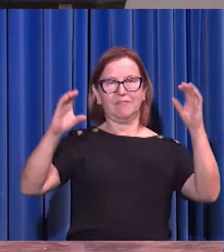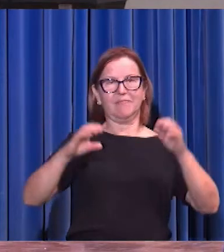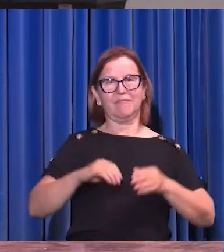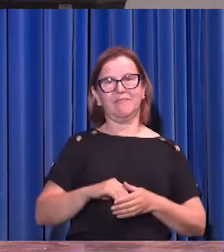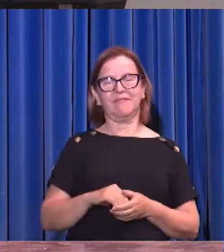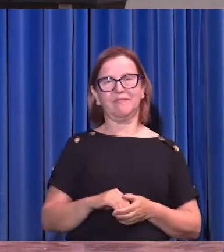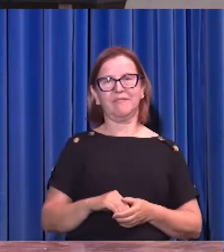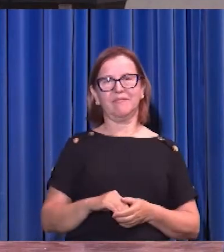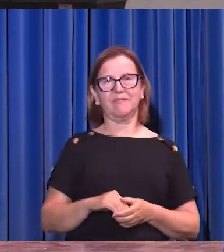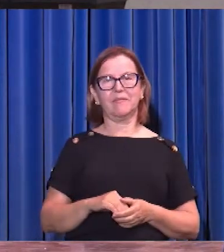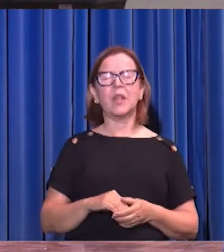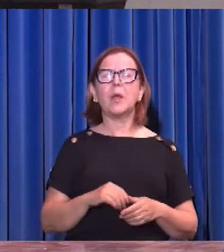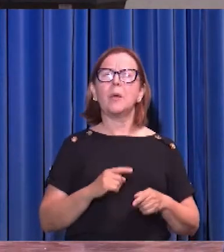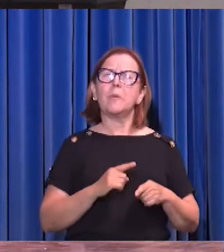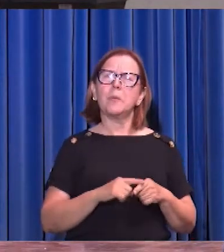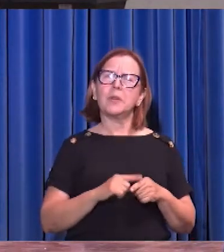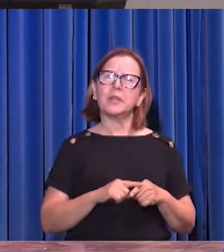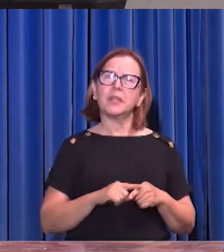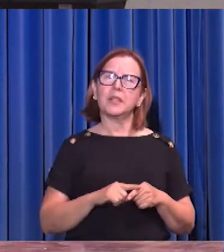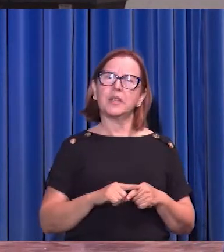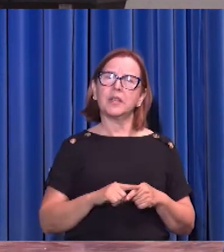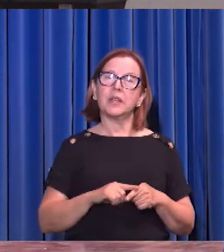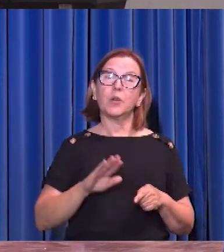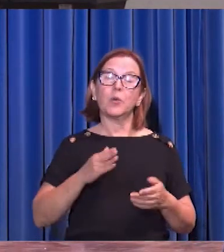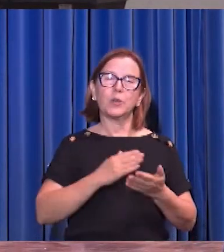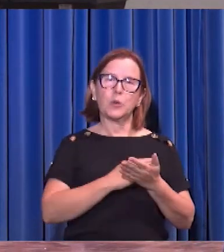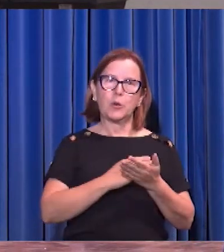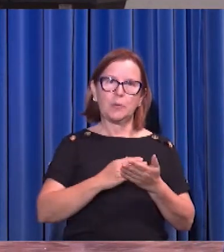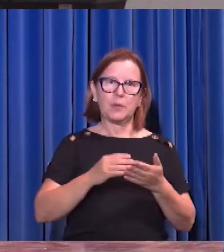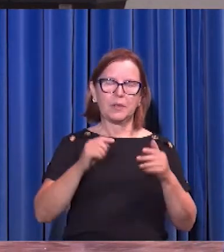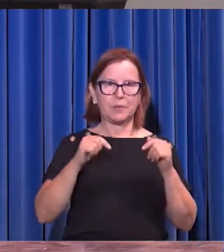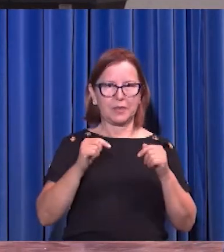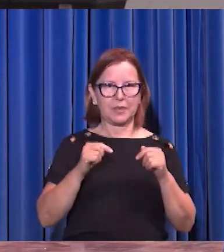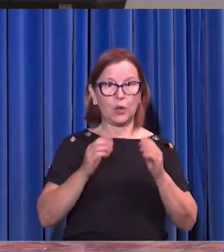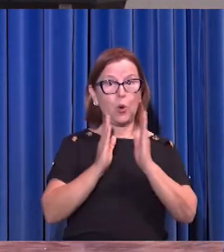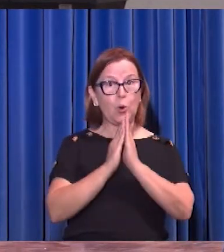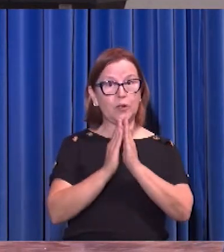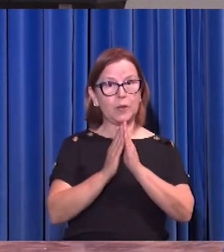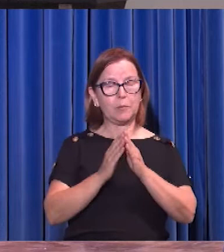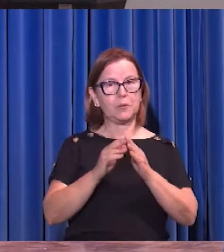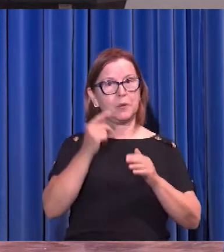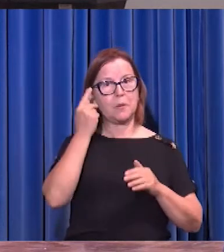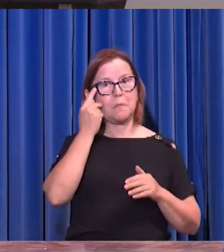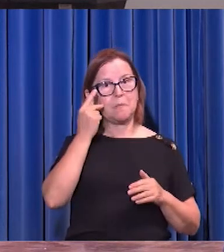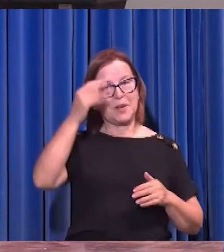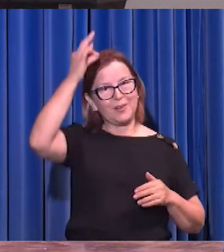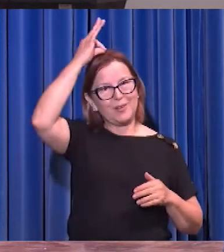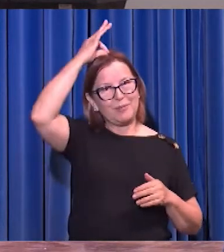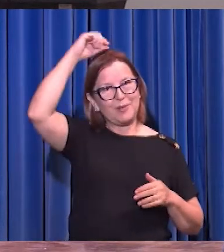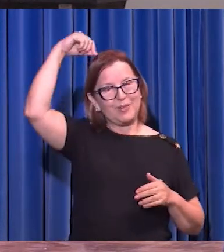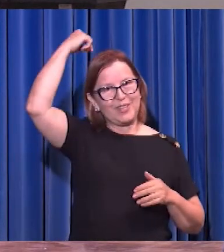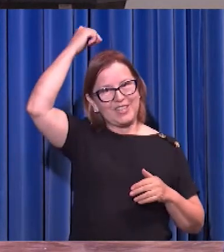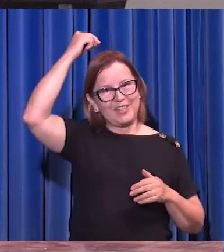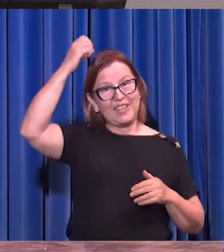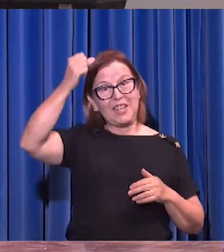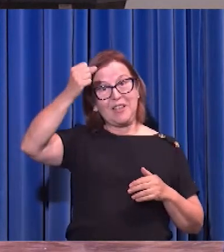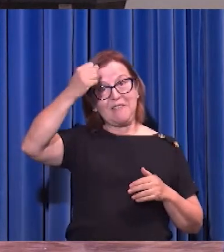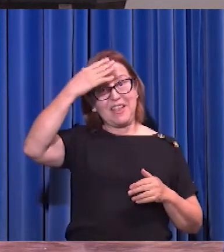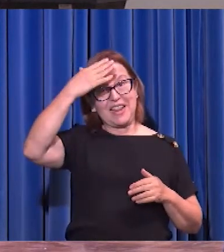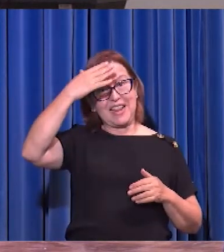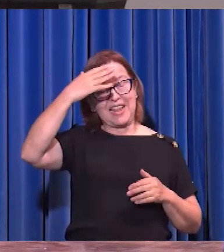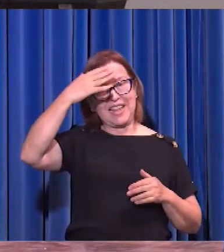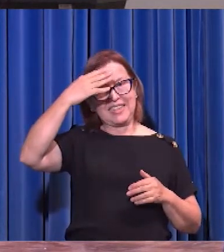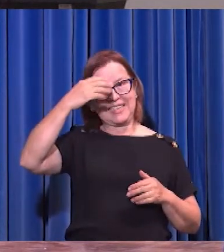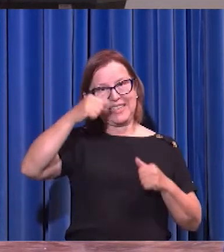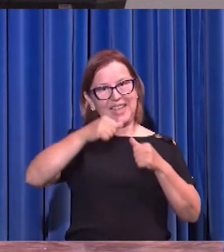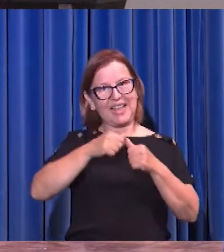Por que quando nós começamos aqui, nós pedimos para que o Espírito Santo revelasse isso a nós? Porque isso é obra do Espírito.